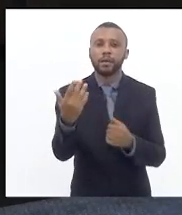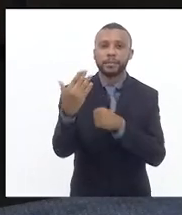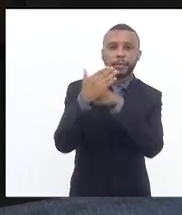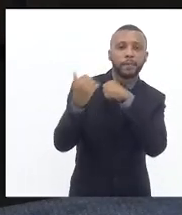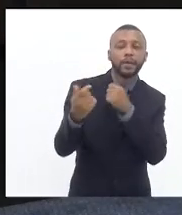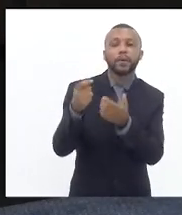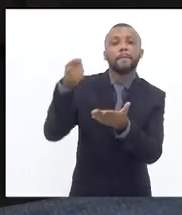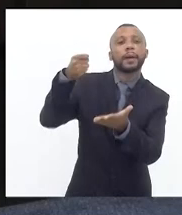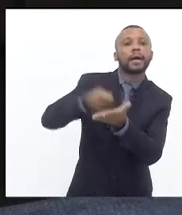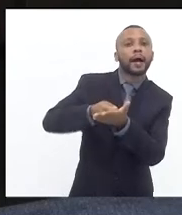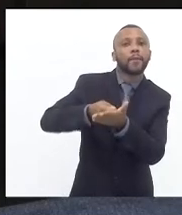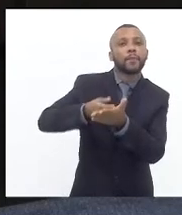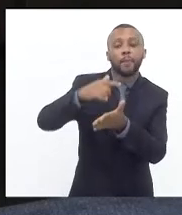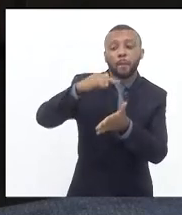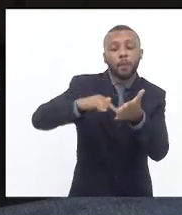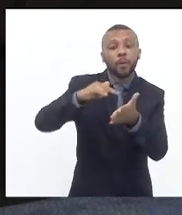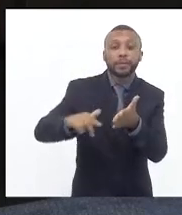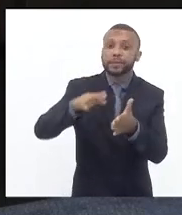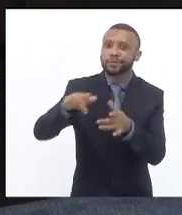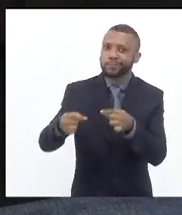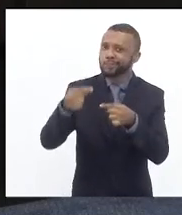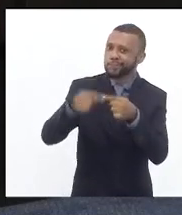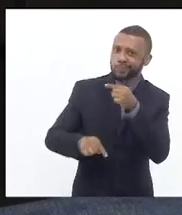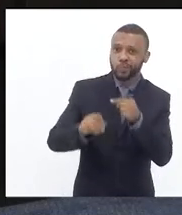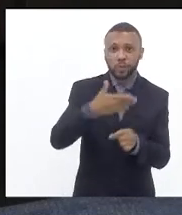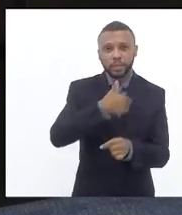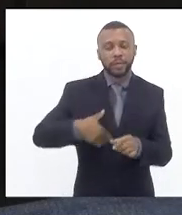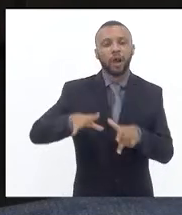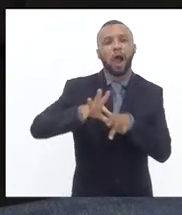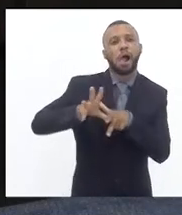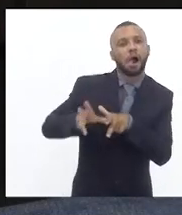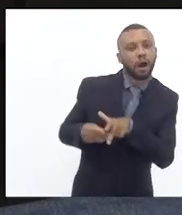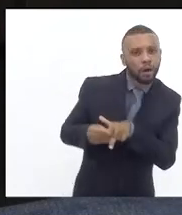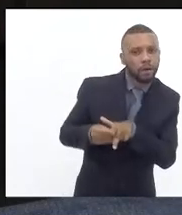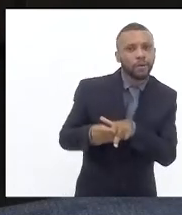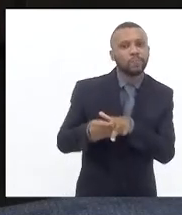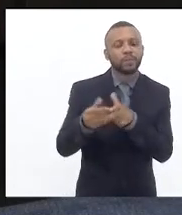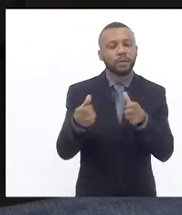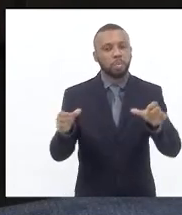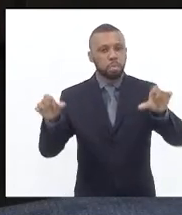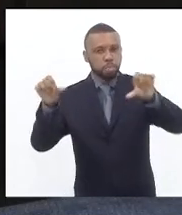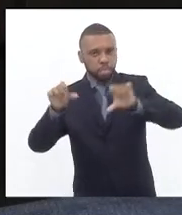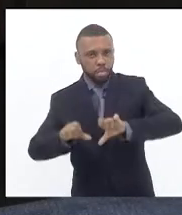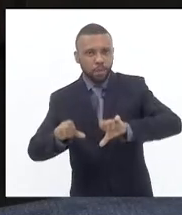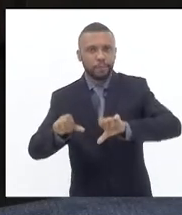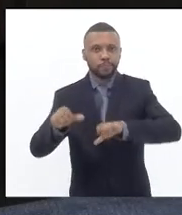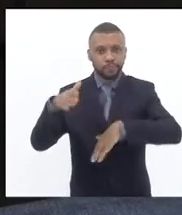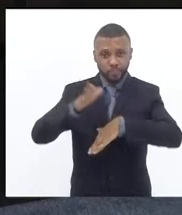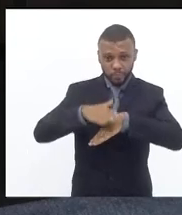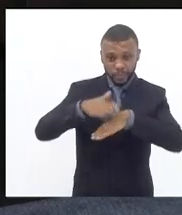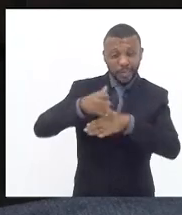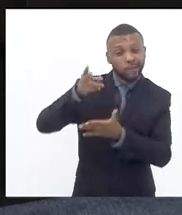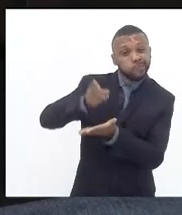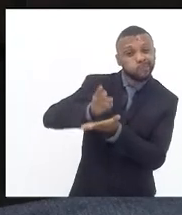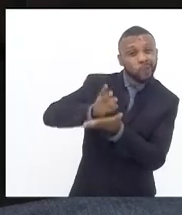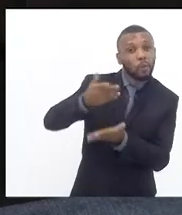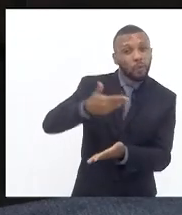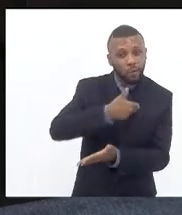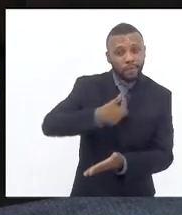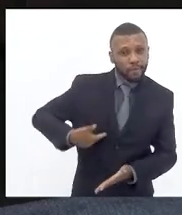pagar por uma conta que não é Nossa um estado corrupto que foi falido as custas desses mesmos